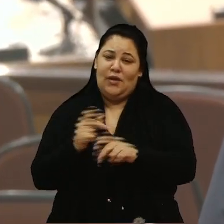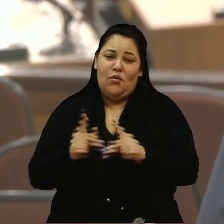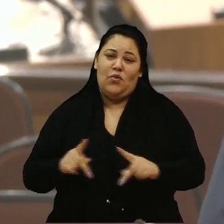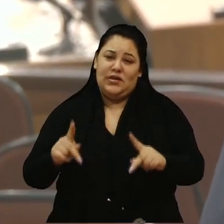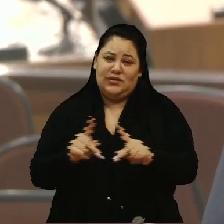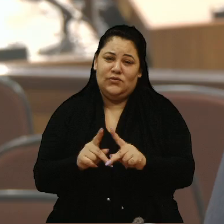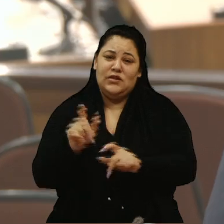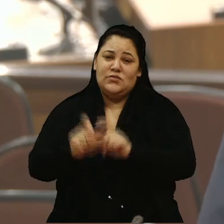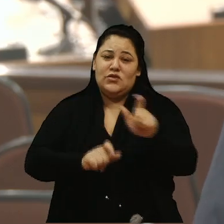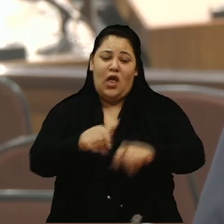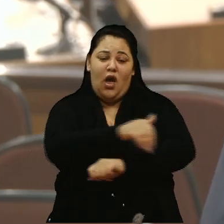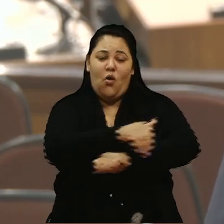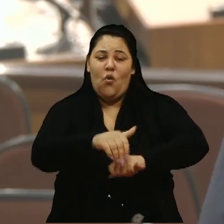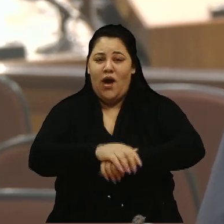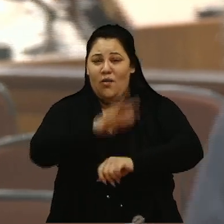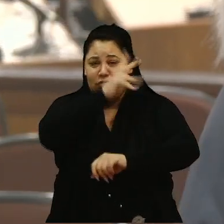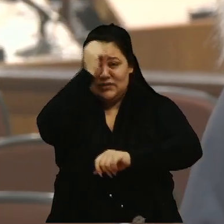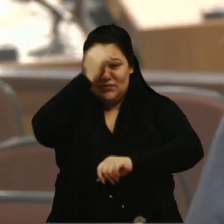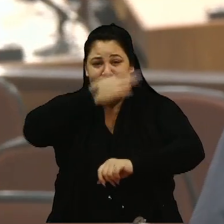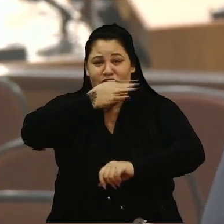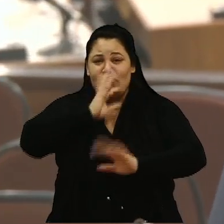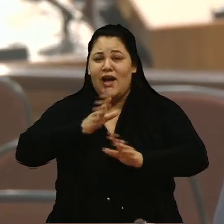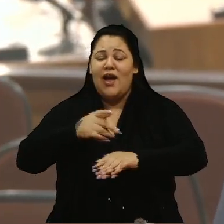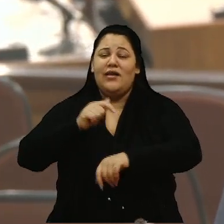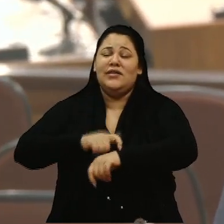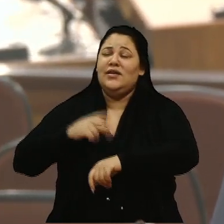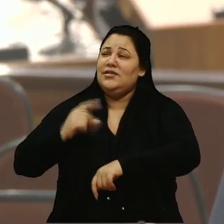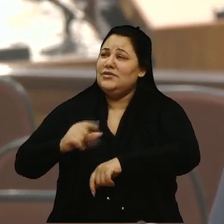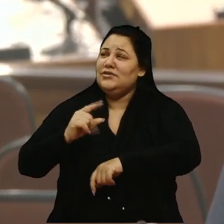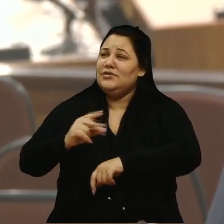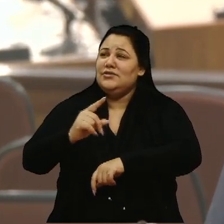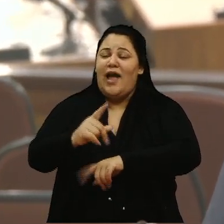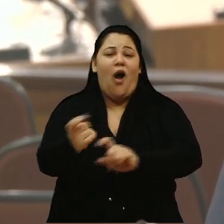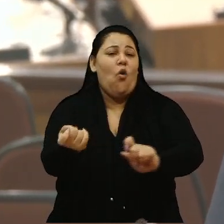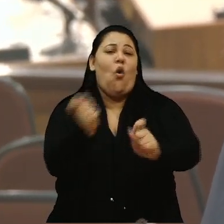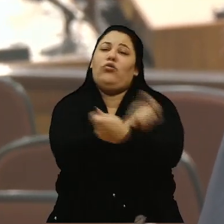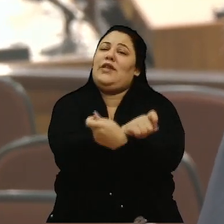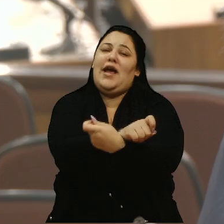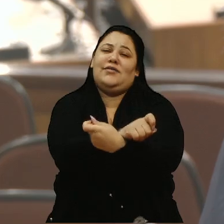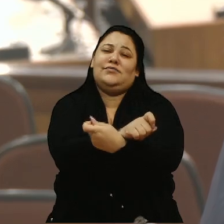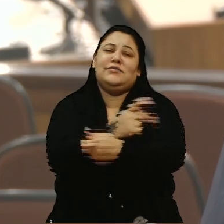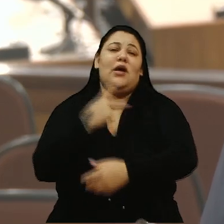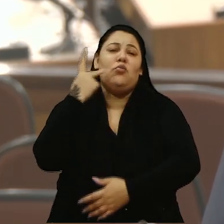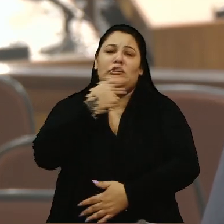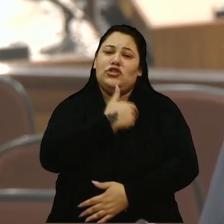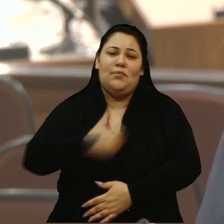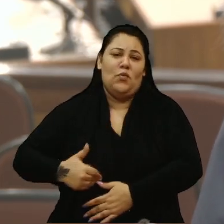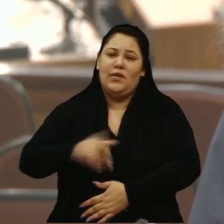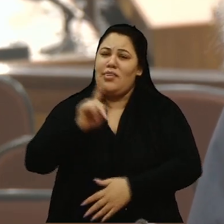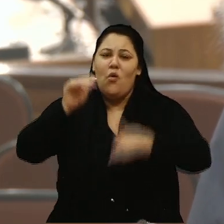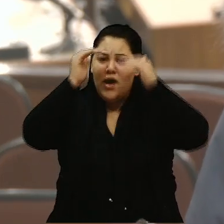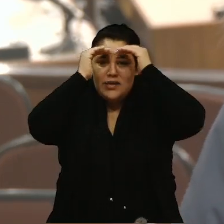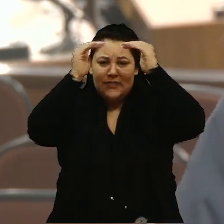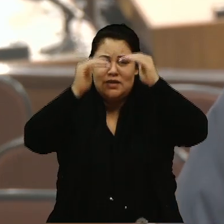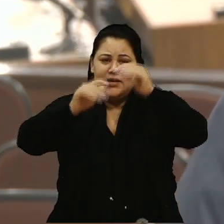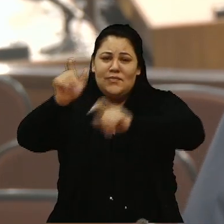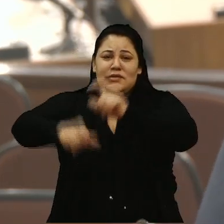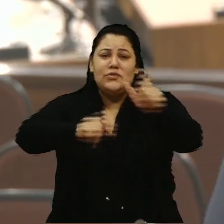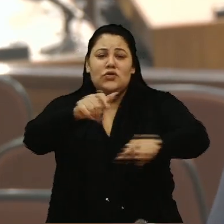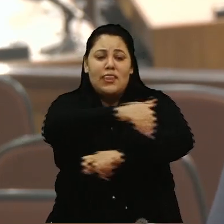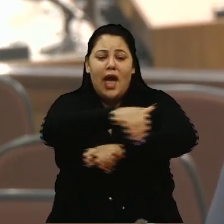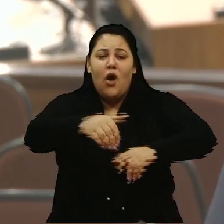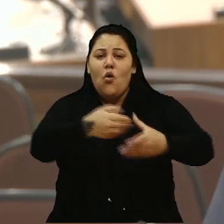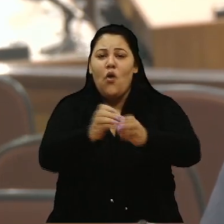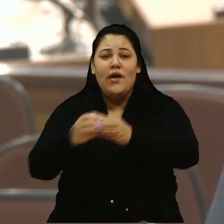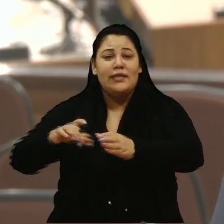O município de Caxias já vem há algum tempo indo na contramão das políticas públicas para a população em situação de rua. Existe uma